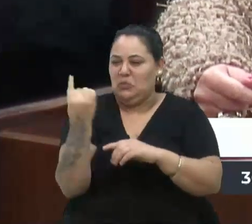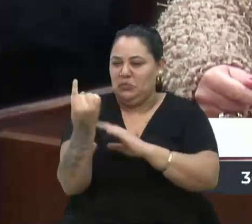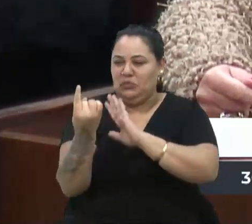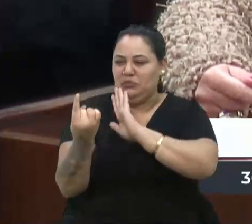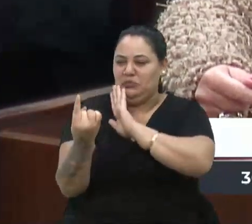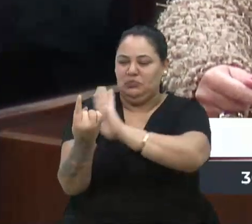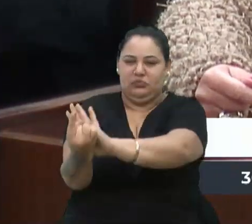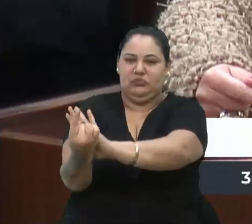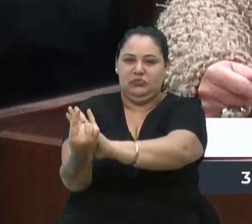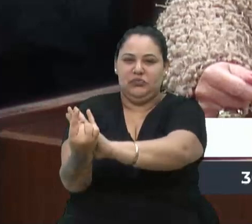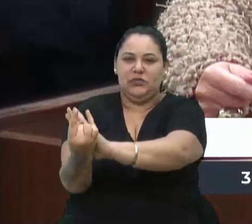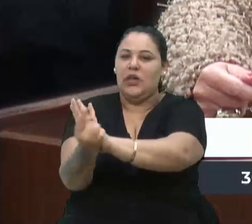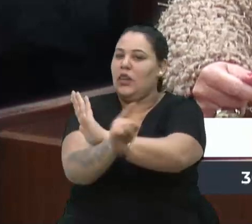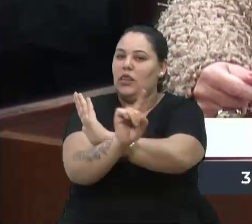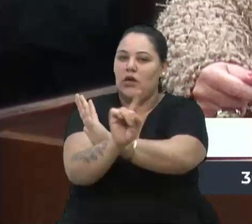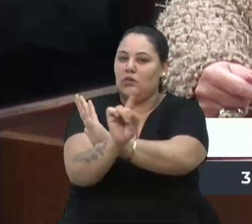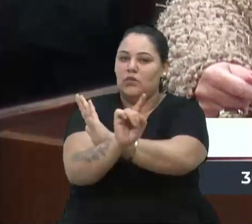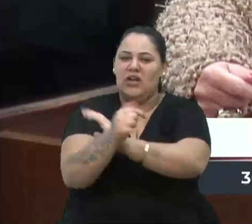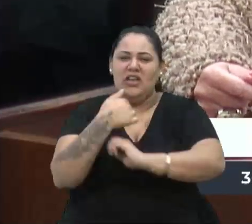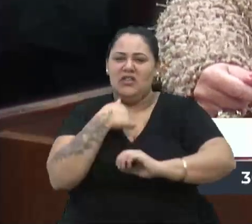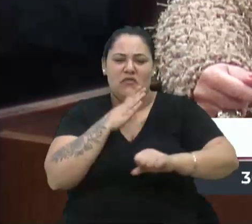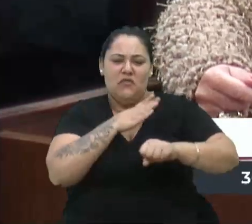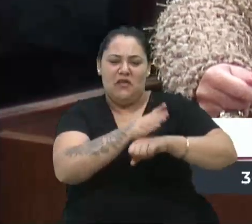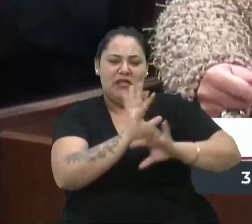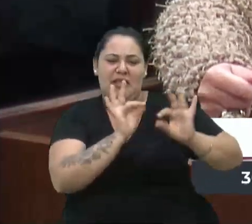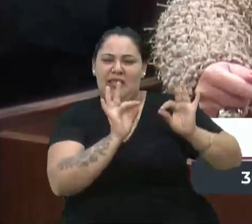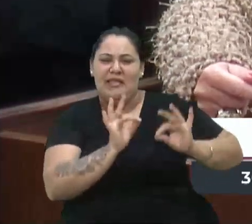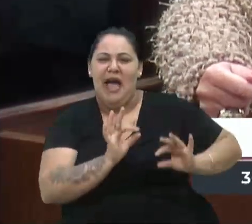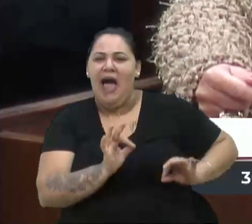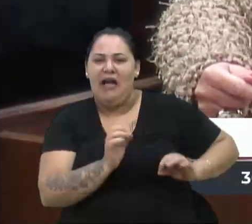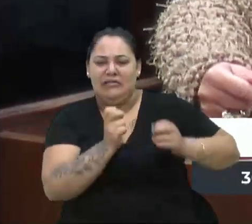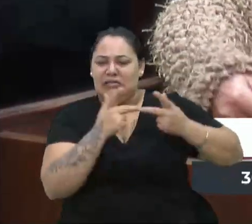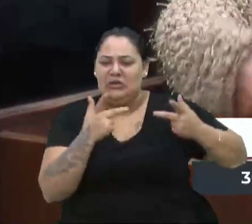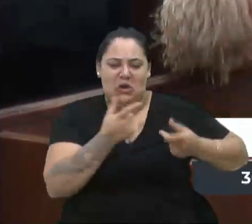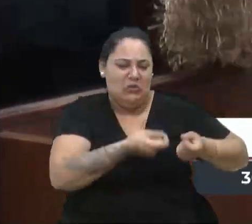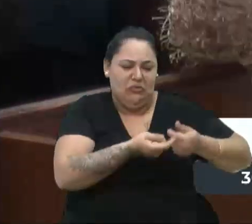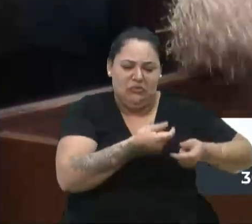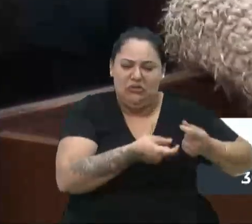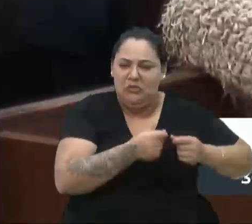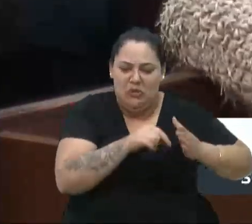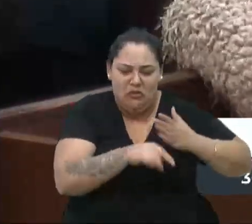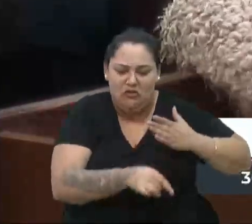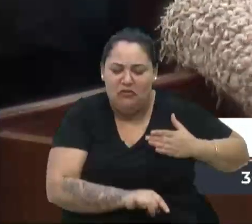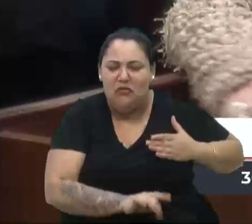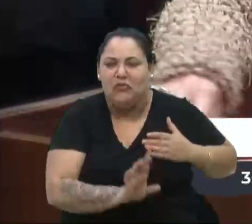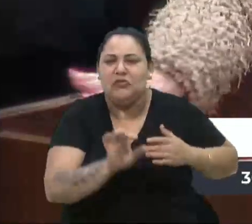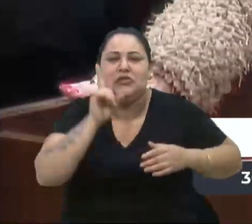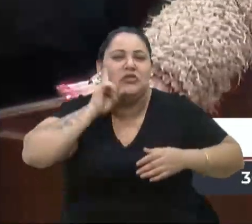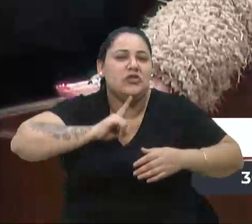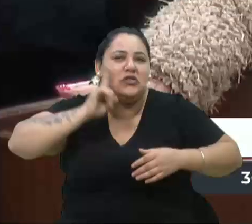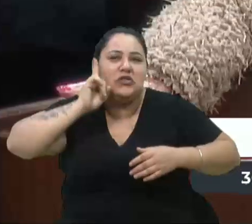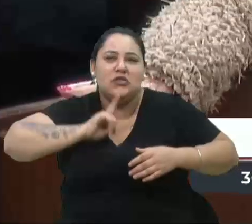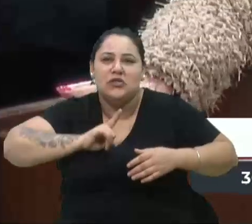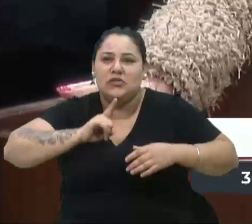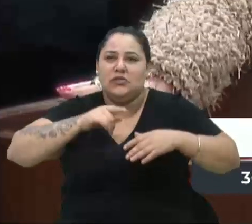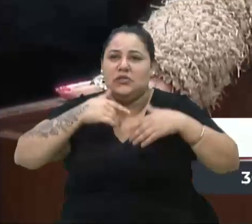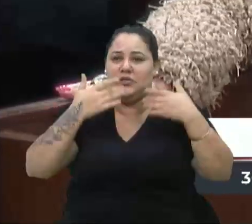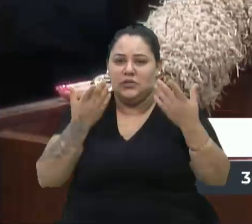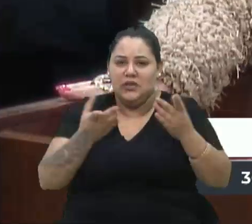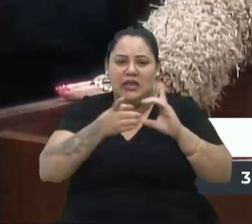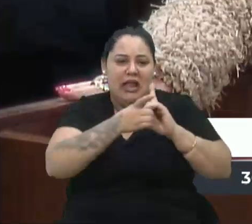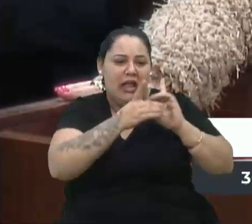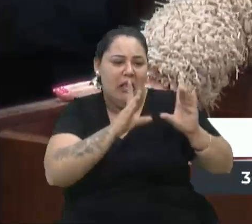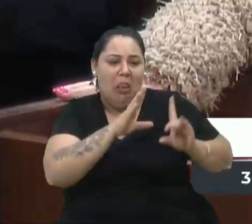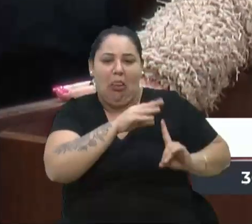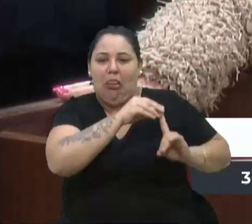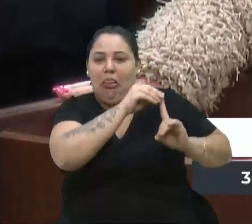nefasto para aquele país. Eu não vou entrar aqui nos boicotes econômicos que os Estados Unidos, o baluarte da